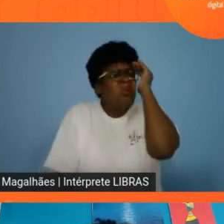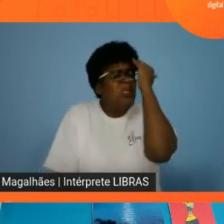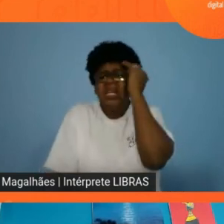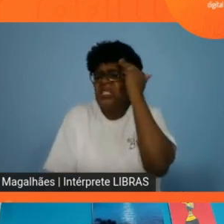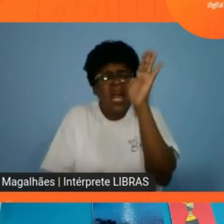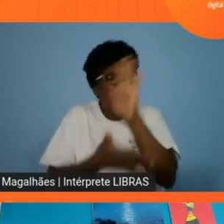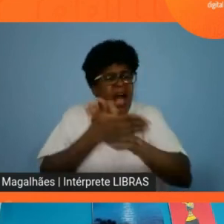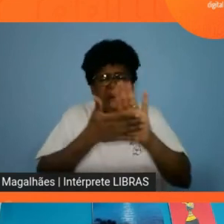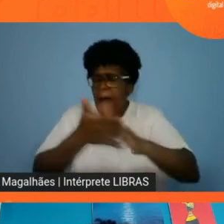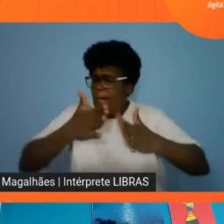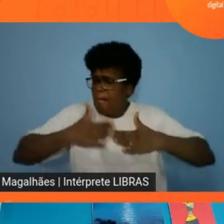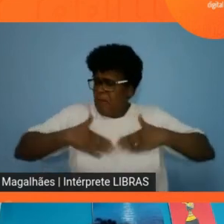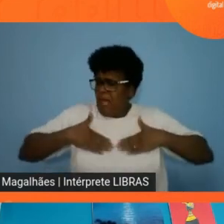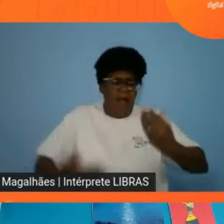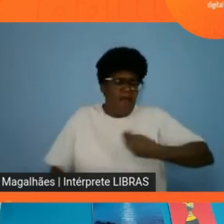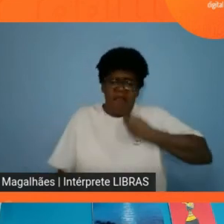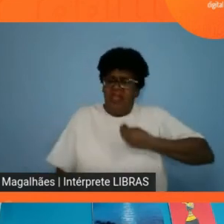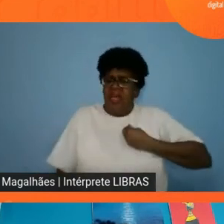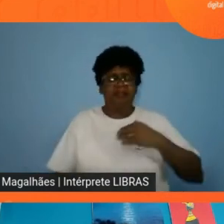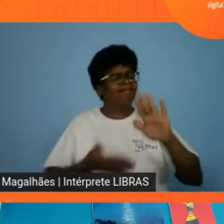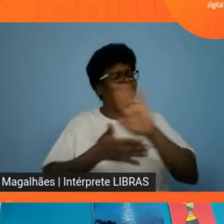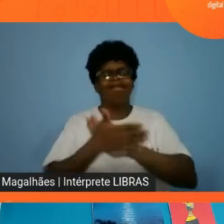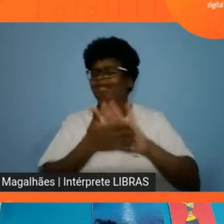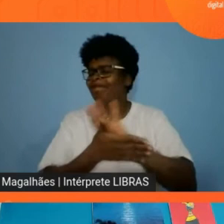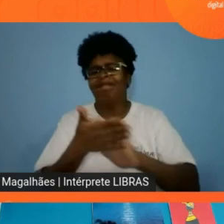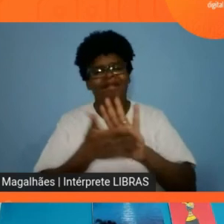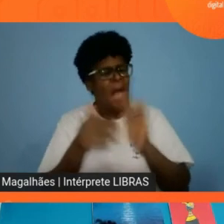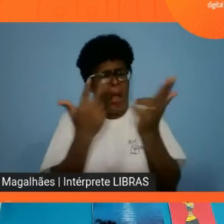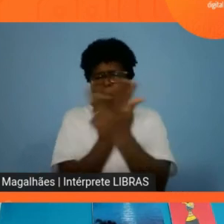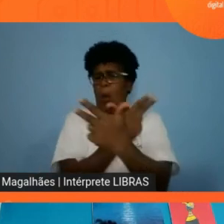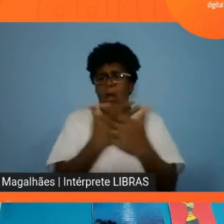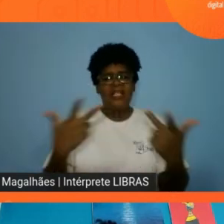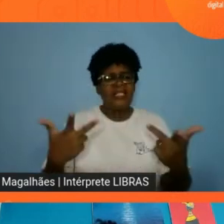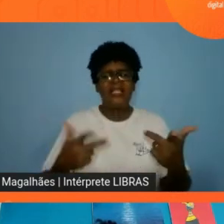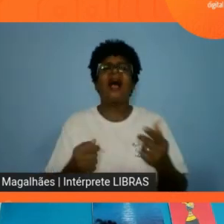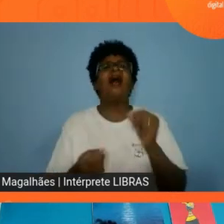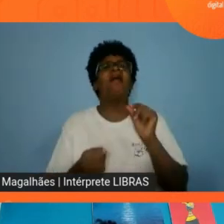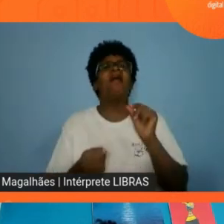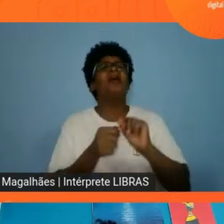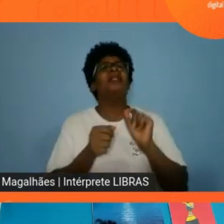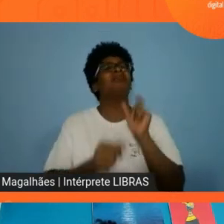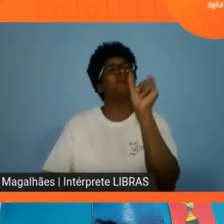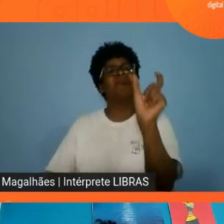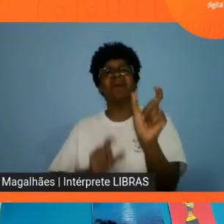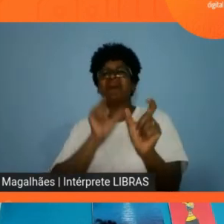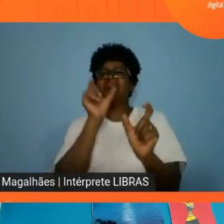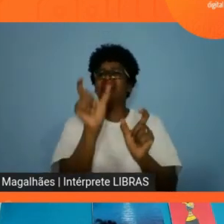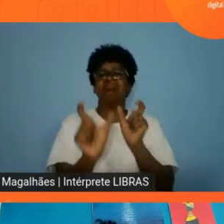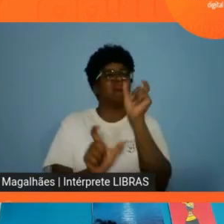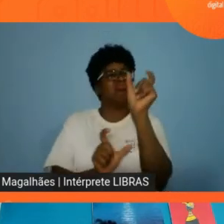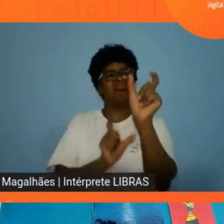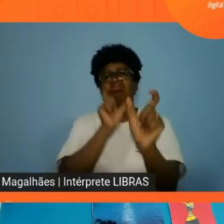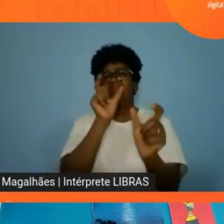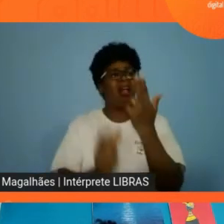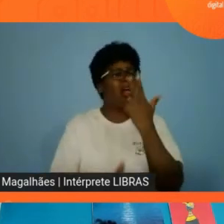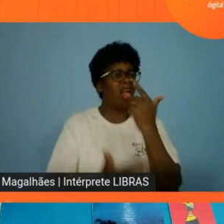a ver com a minha vida. Sabe? Umas coisas muito cheias de metáforas, linguagens